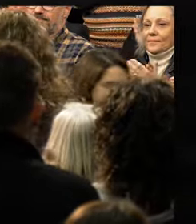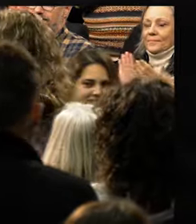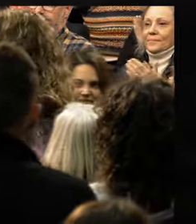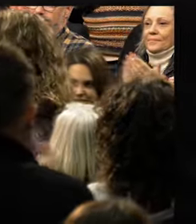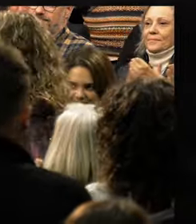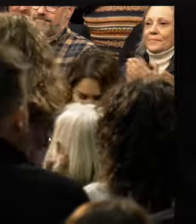la